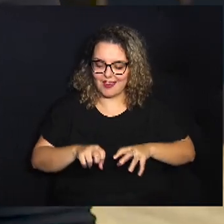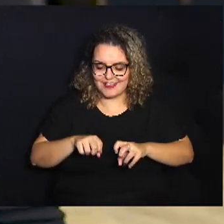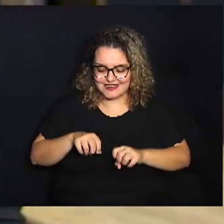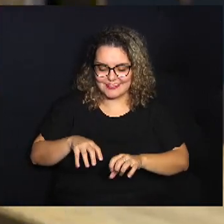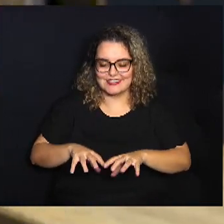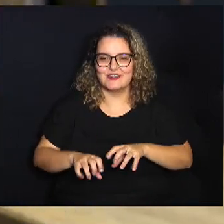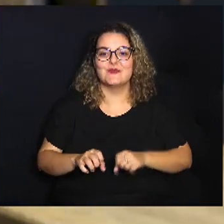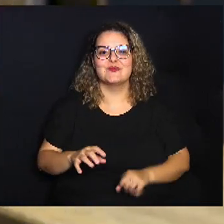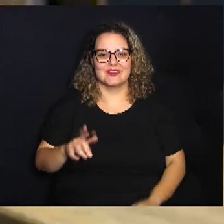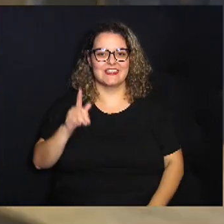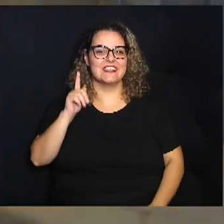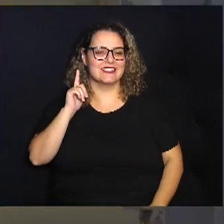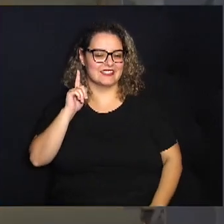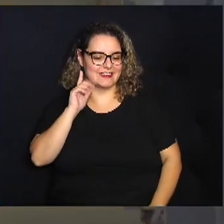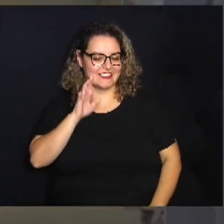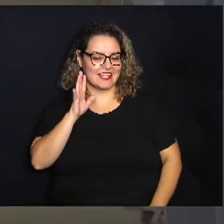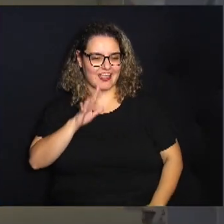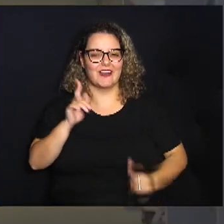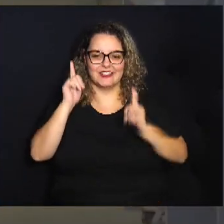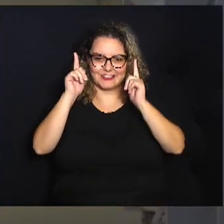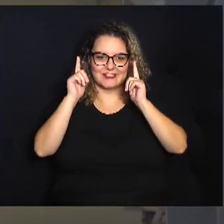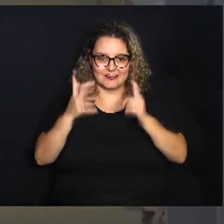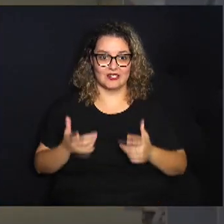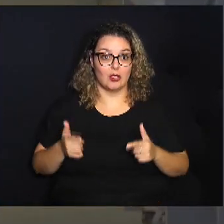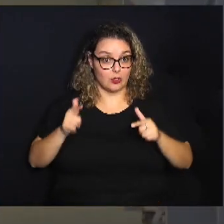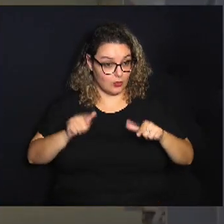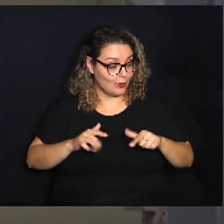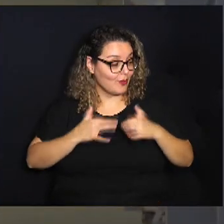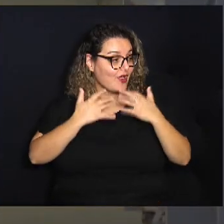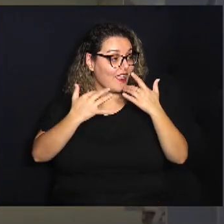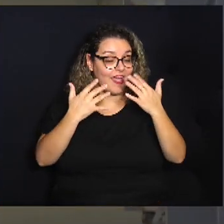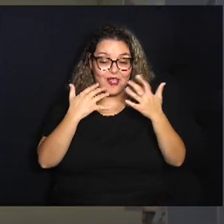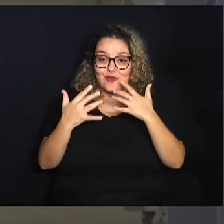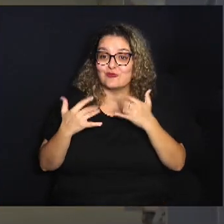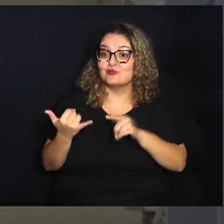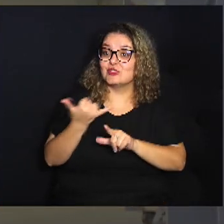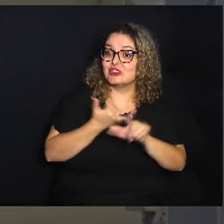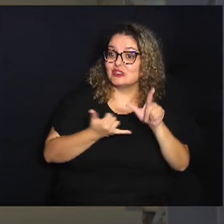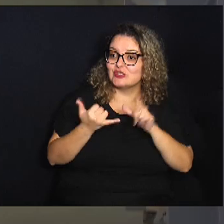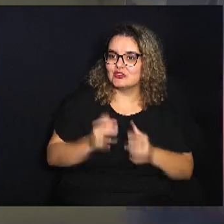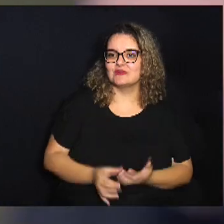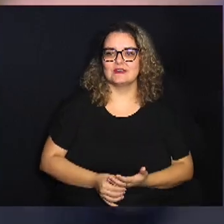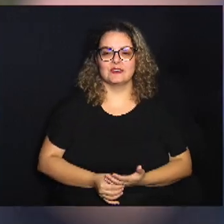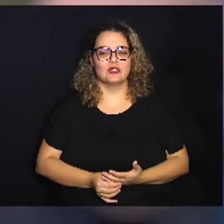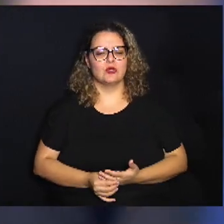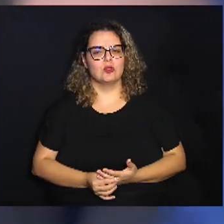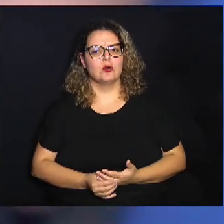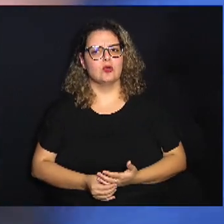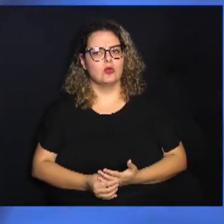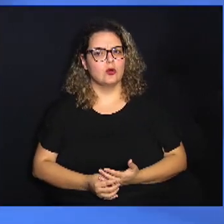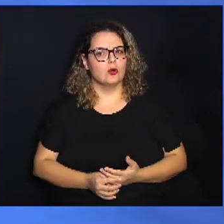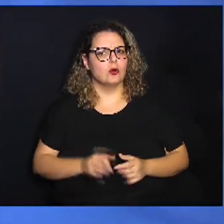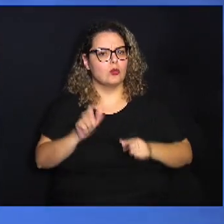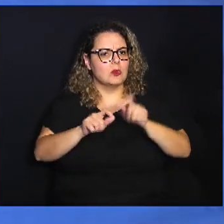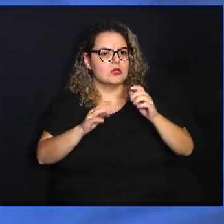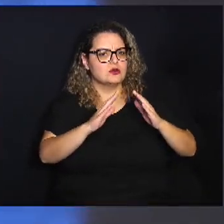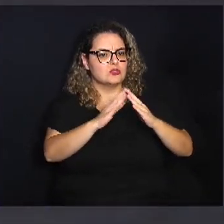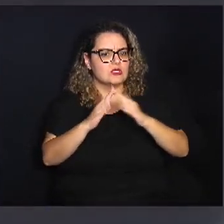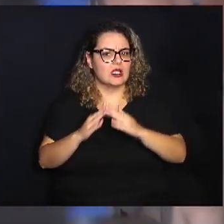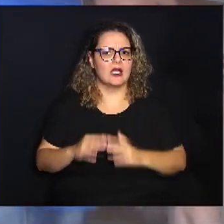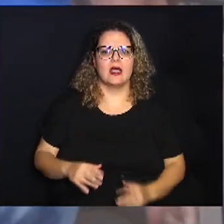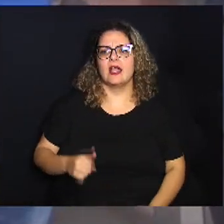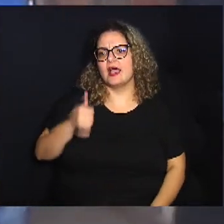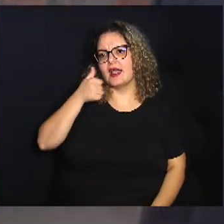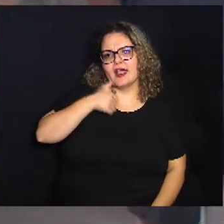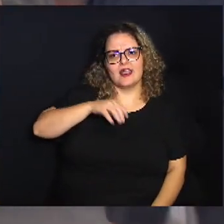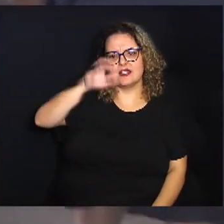bem divertidas. Laura, aqui o espaço ele é bem colorido, bem lúdico. Para o pessoal de casa, a mãe lá, a tia, quem